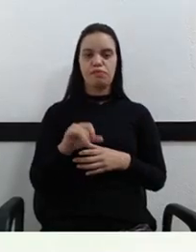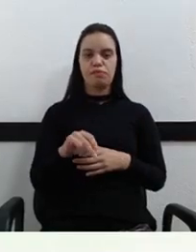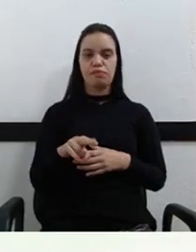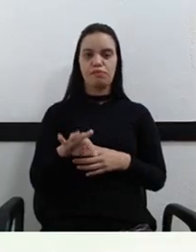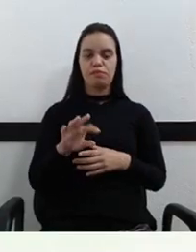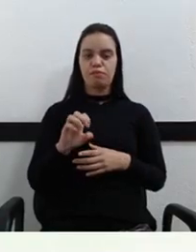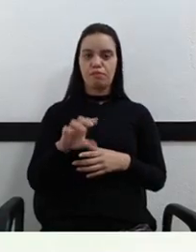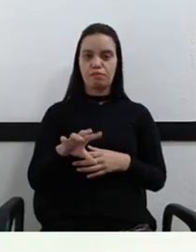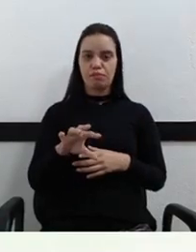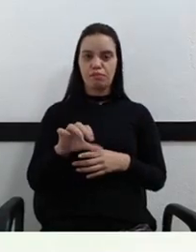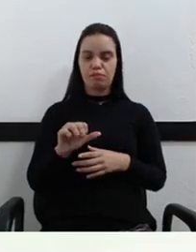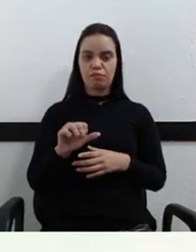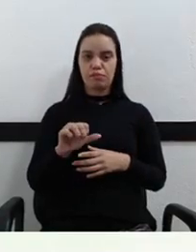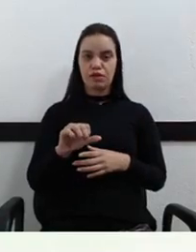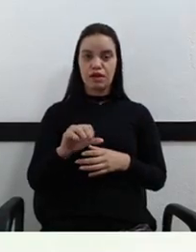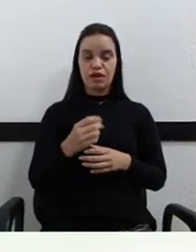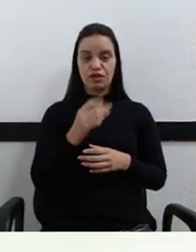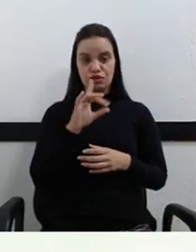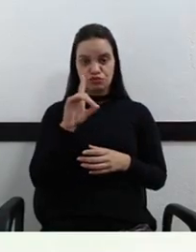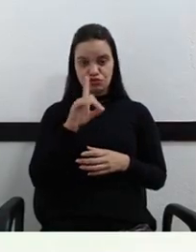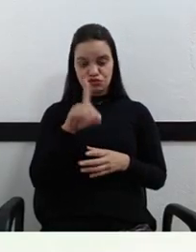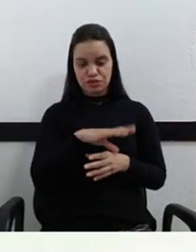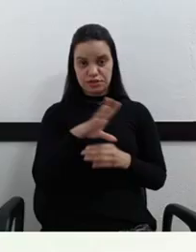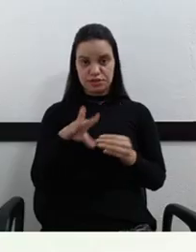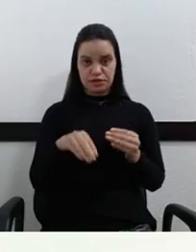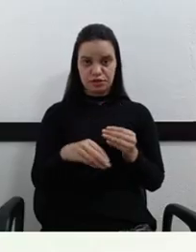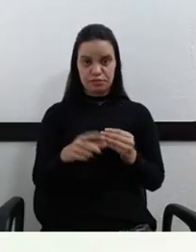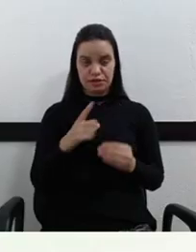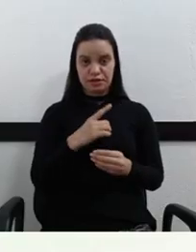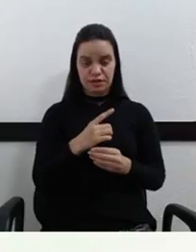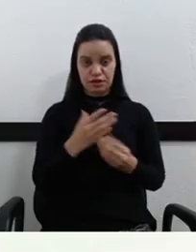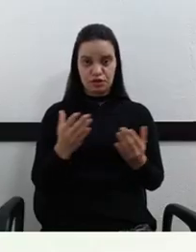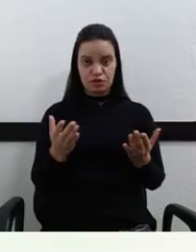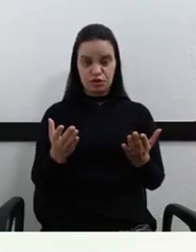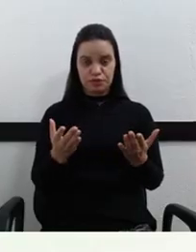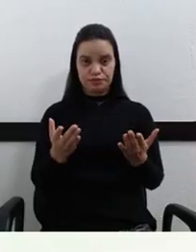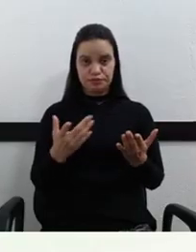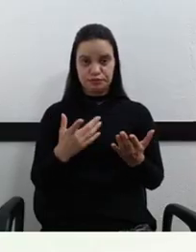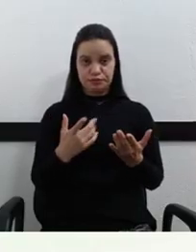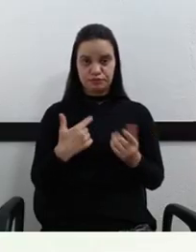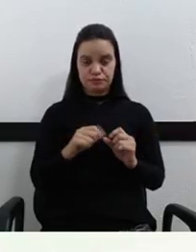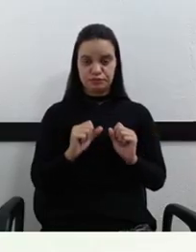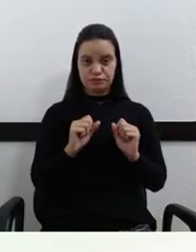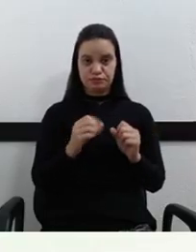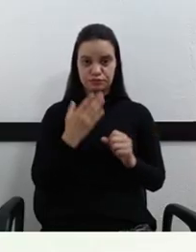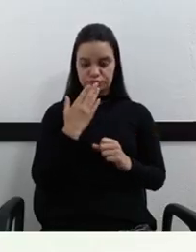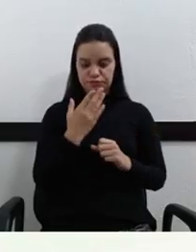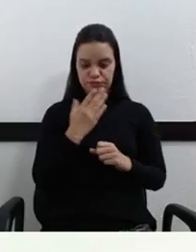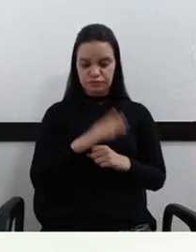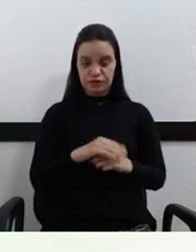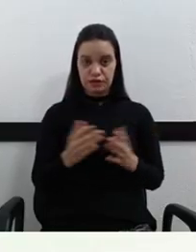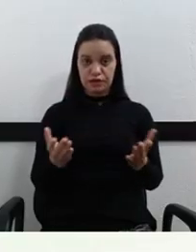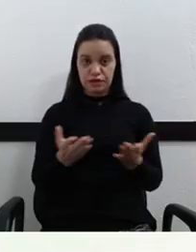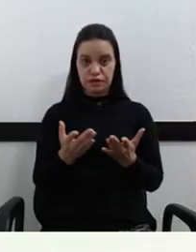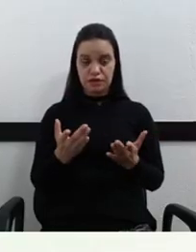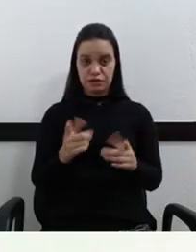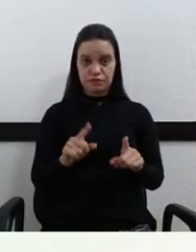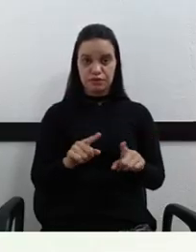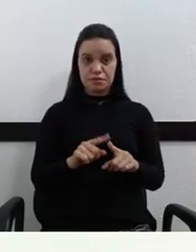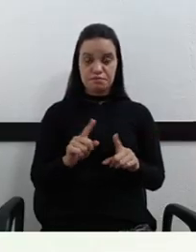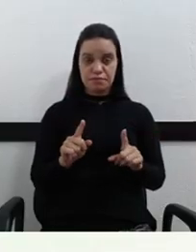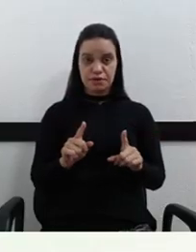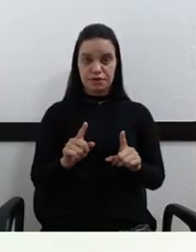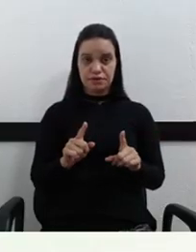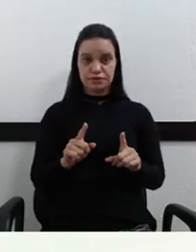que o acúmulo de dias de compensação que a gente tem hoje, que os colegas podem pedir um indeferimento agora, decorre muito mais